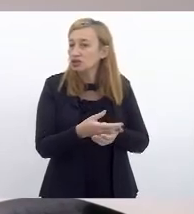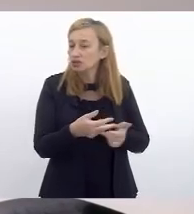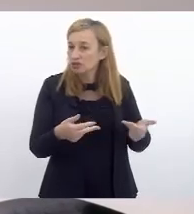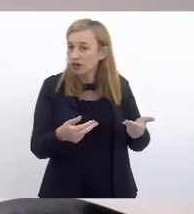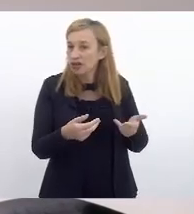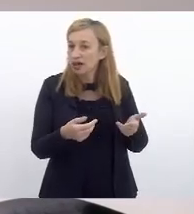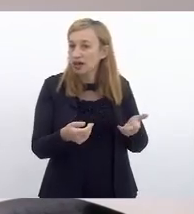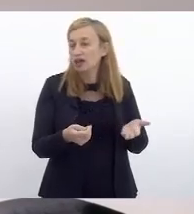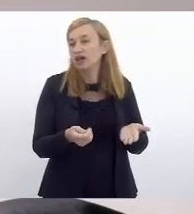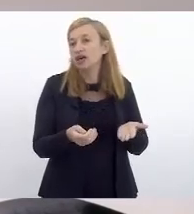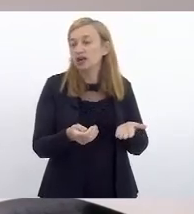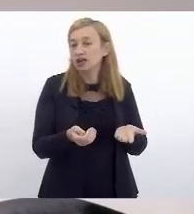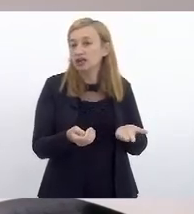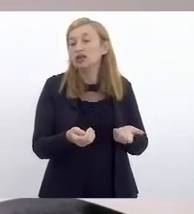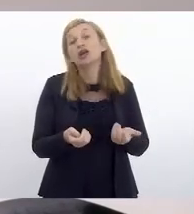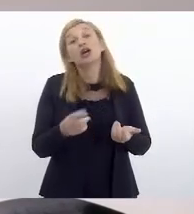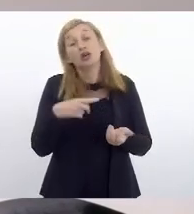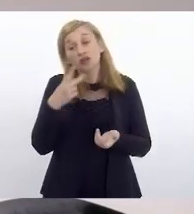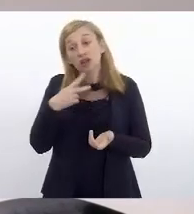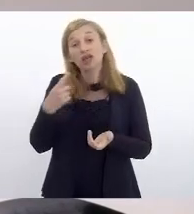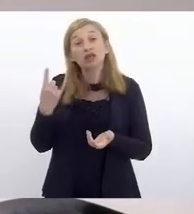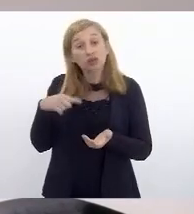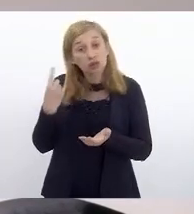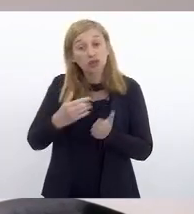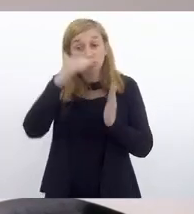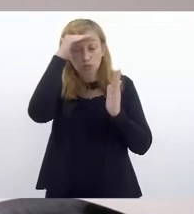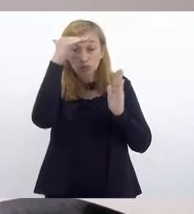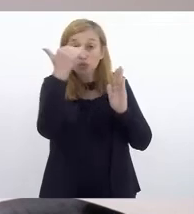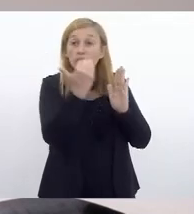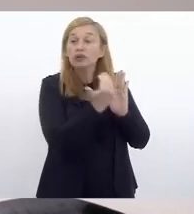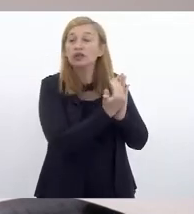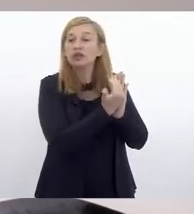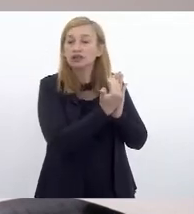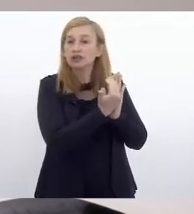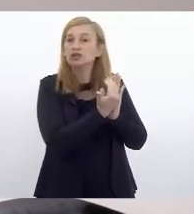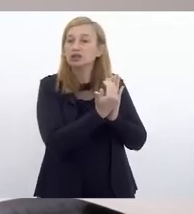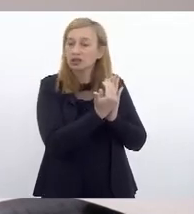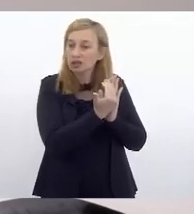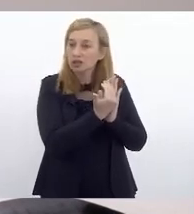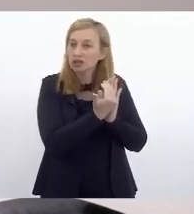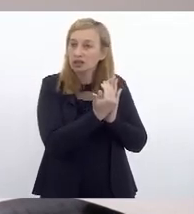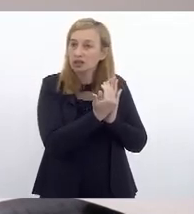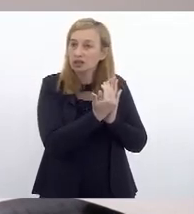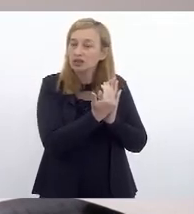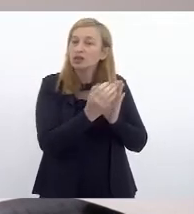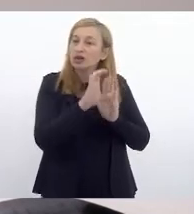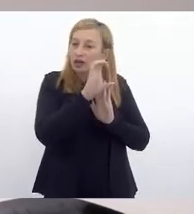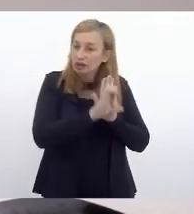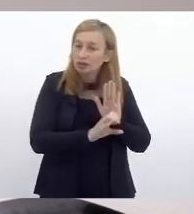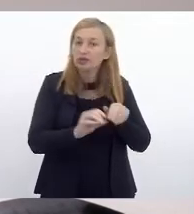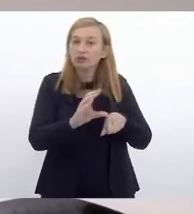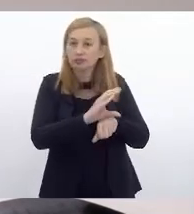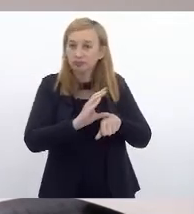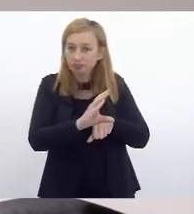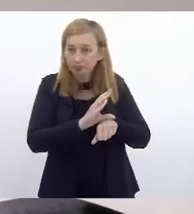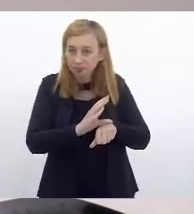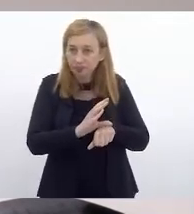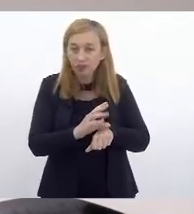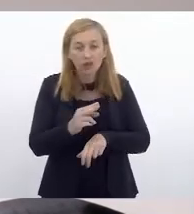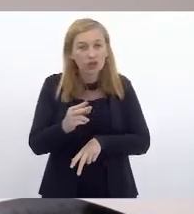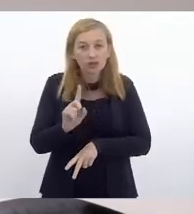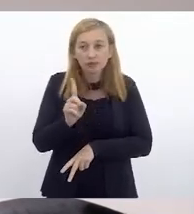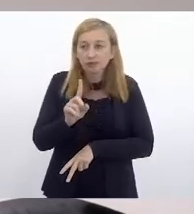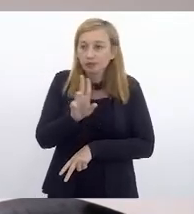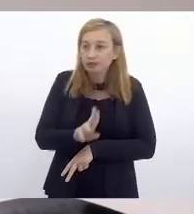informei a ele que a gente tem que cumprir o que determina a emenda constitucional, que não